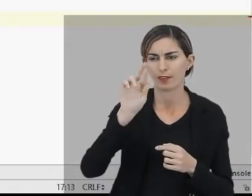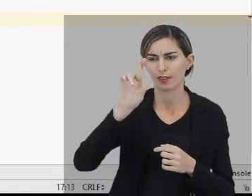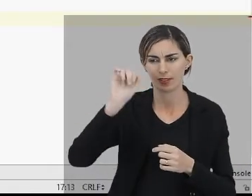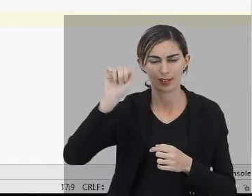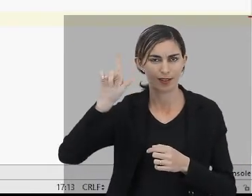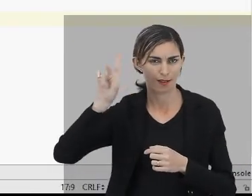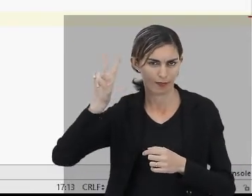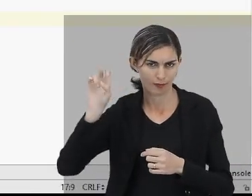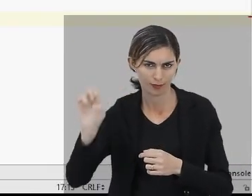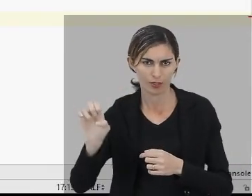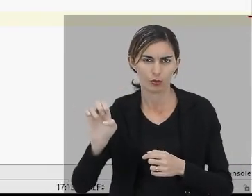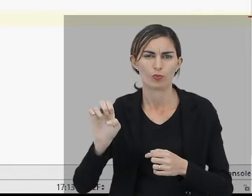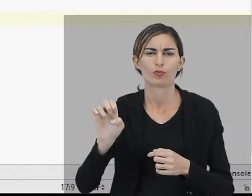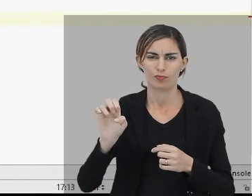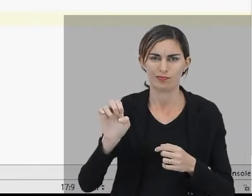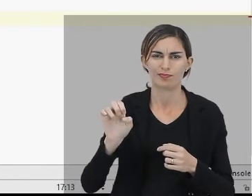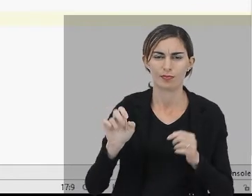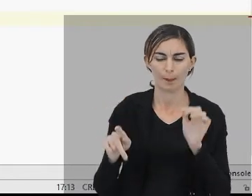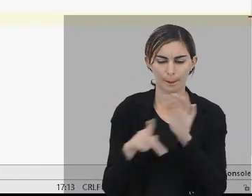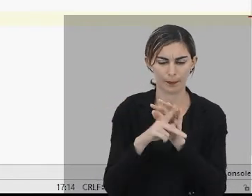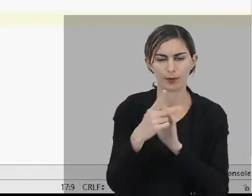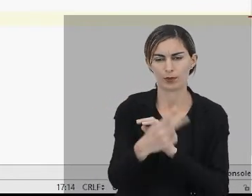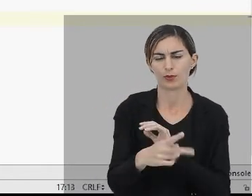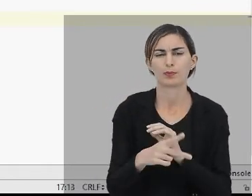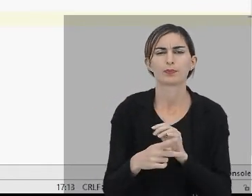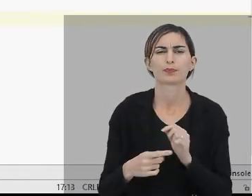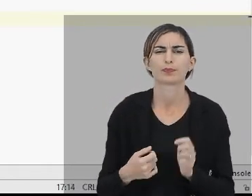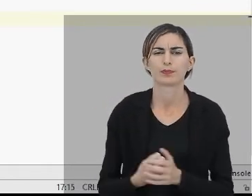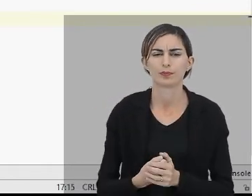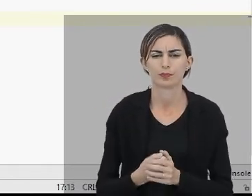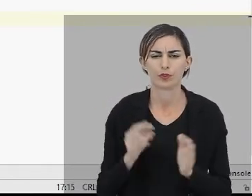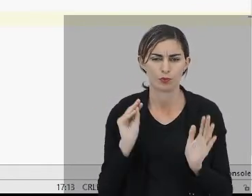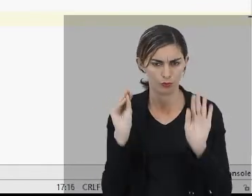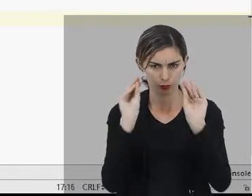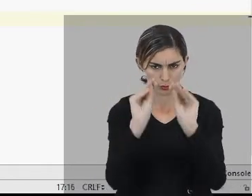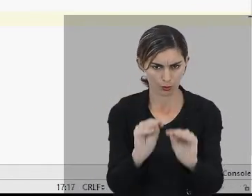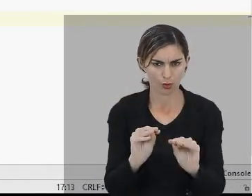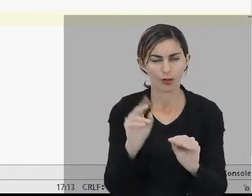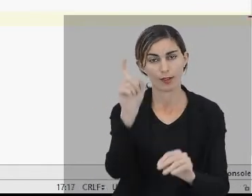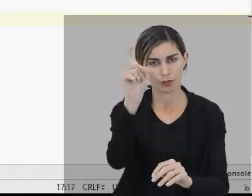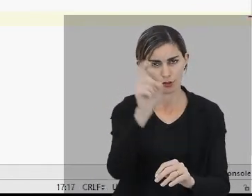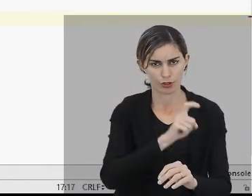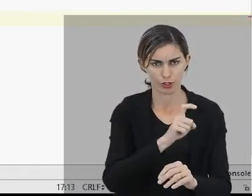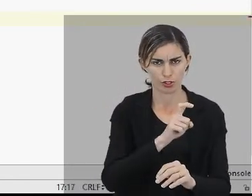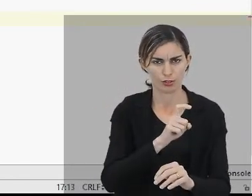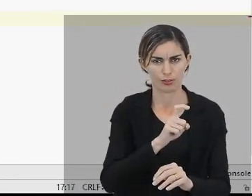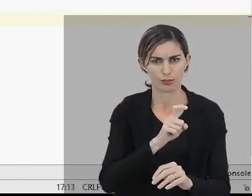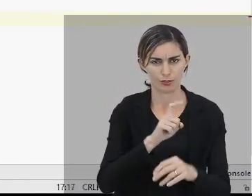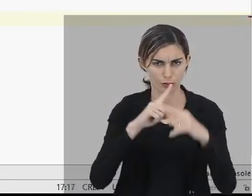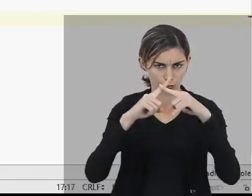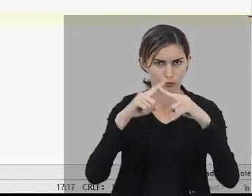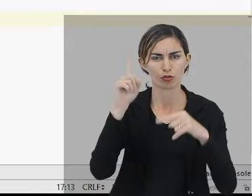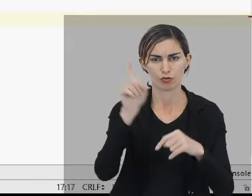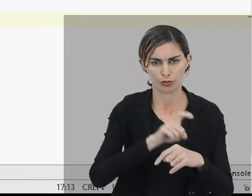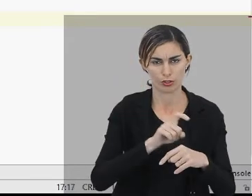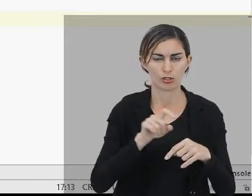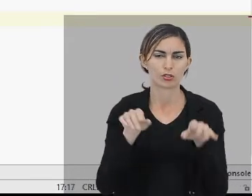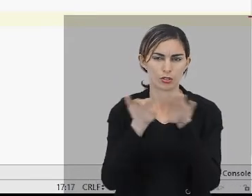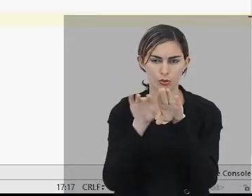variável externa que vai definir, tá? Vou colocar ela aqui como sendo x